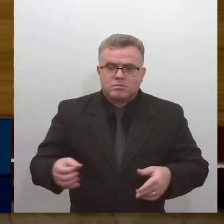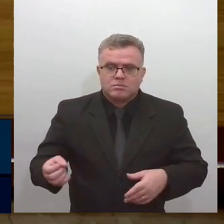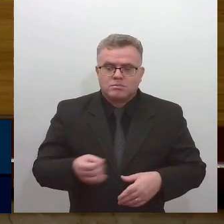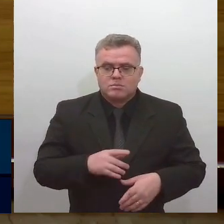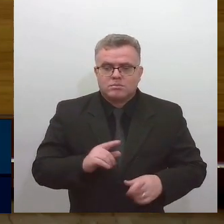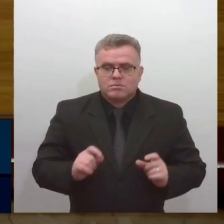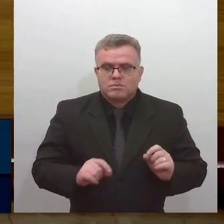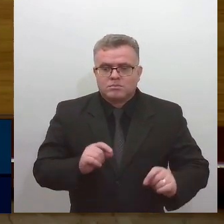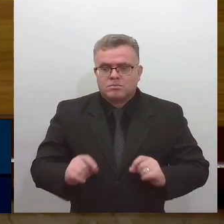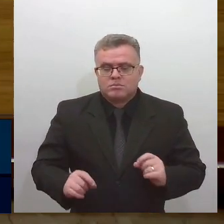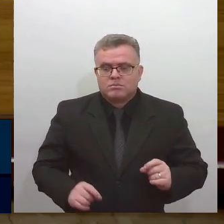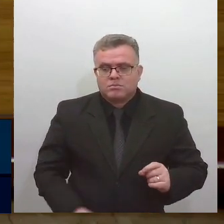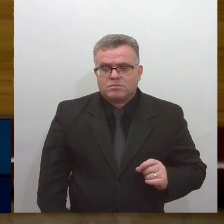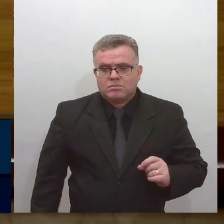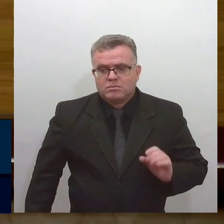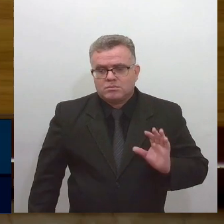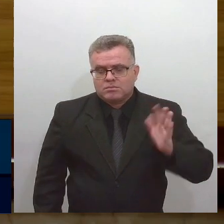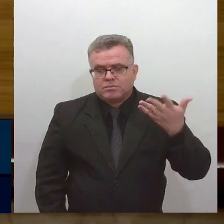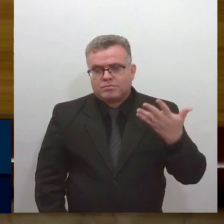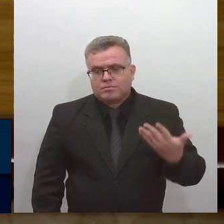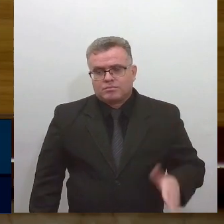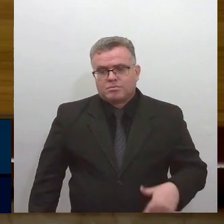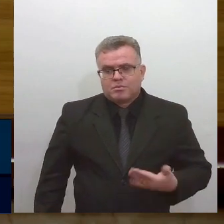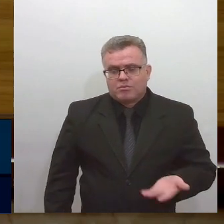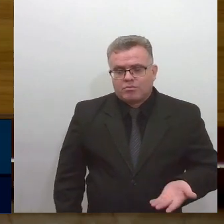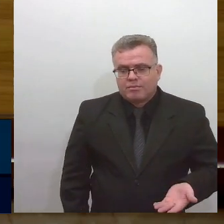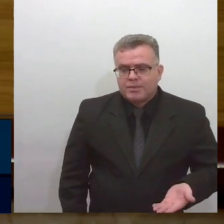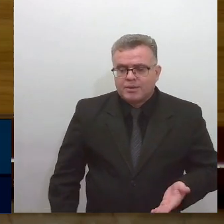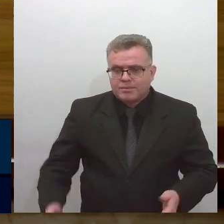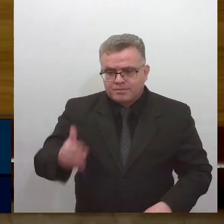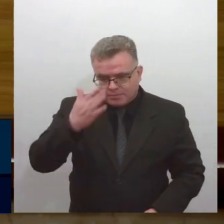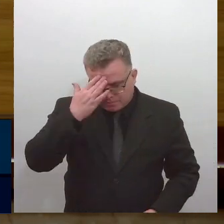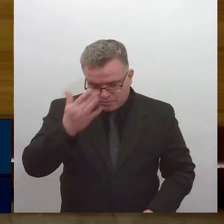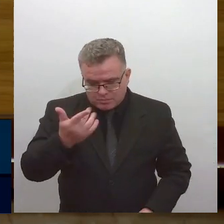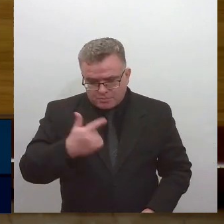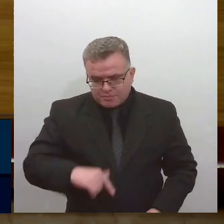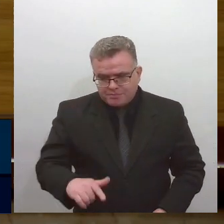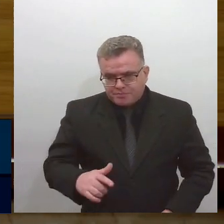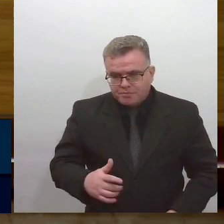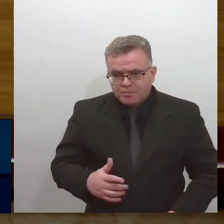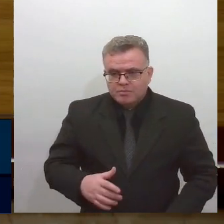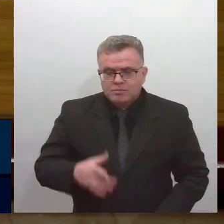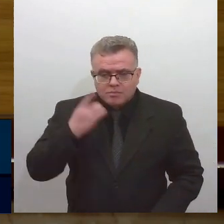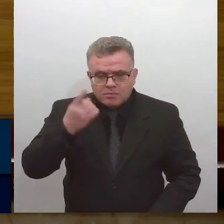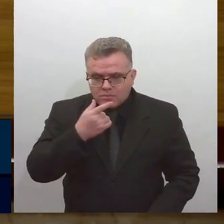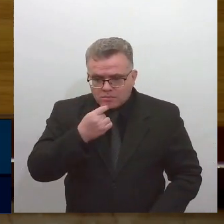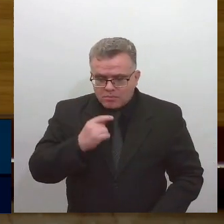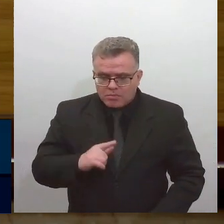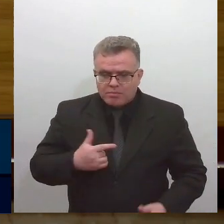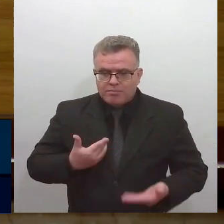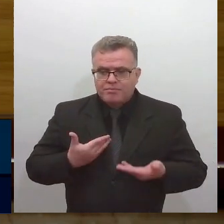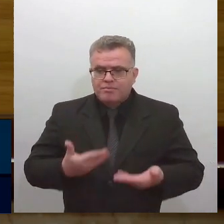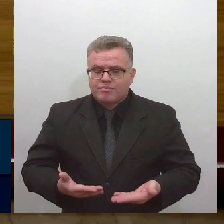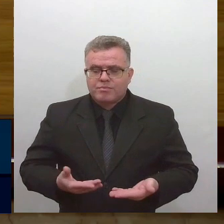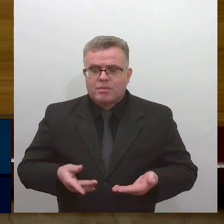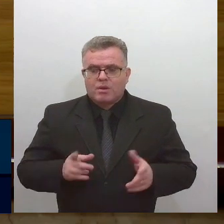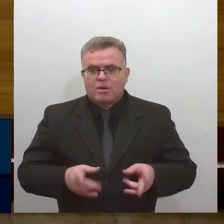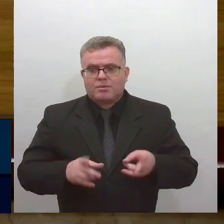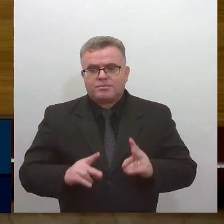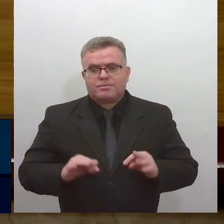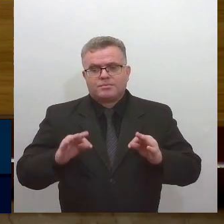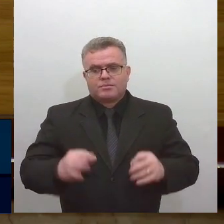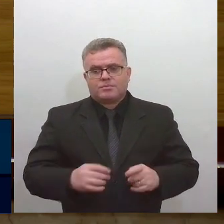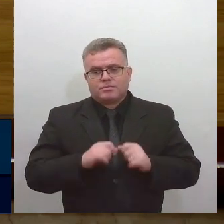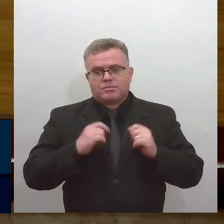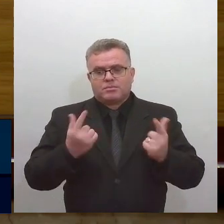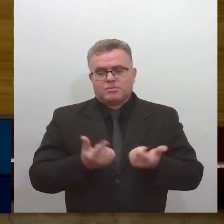vão eh surgindo e agradecer de novo Deputado Luciano eh pelo convite agradecer a toda a assembleia dizer que eu estou